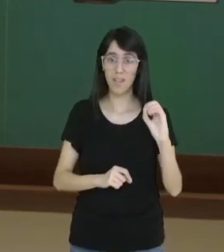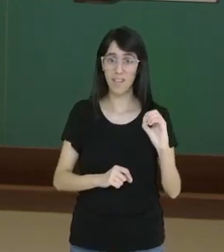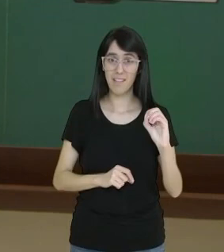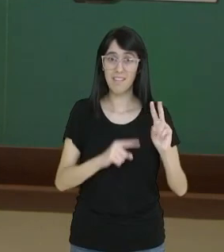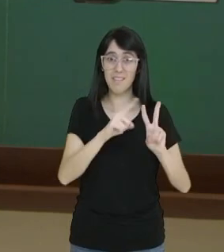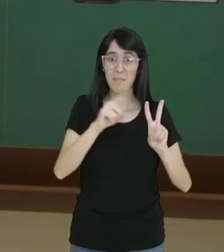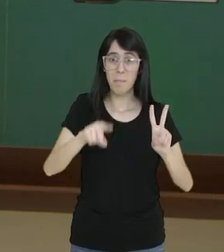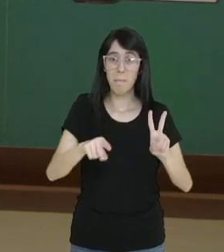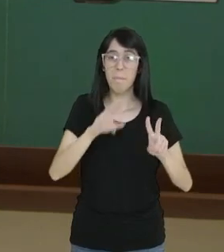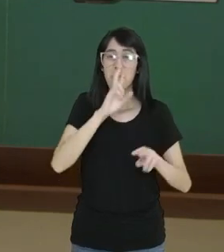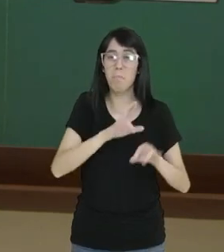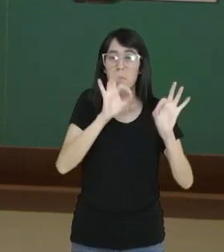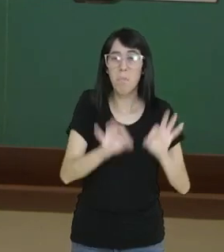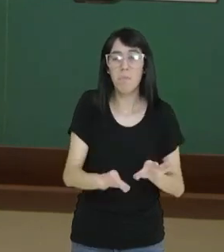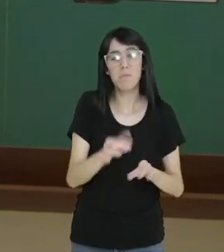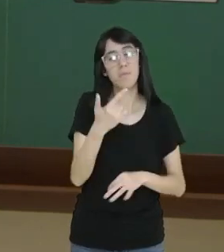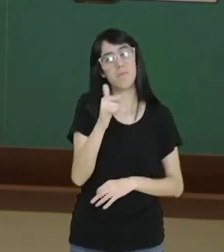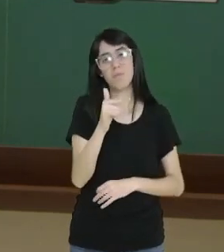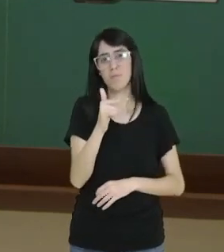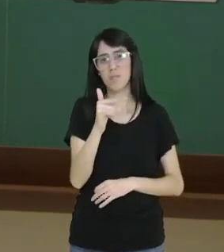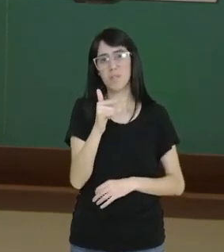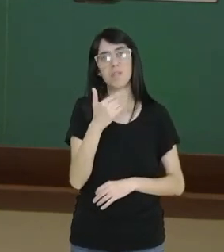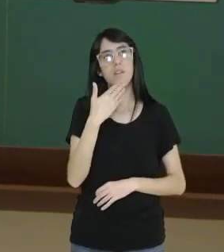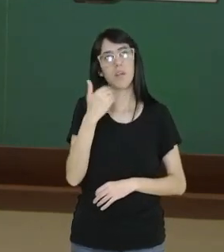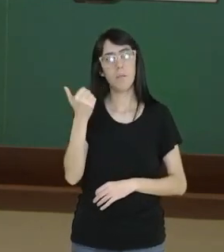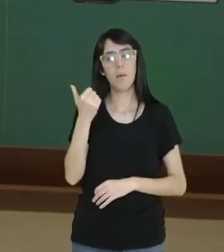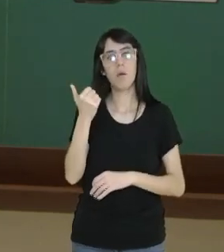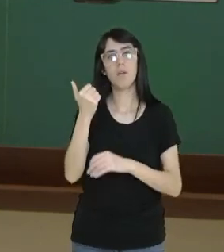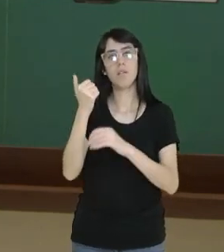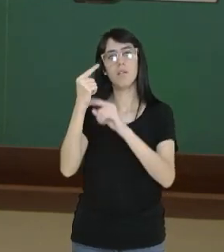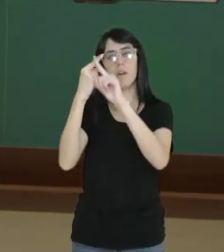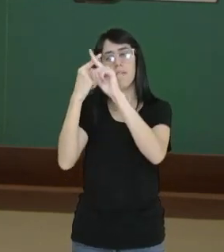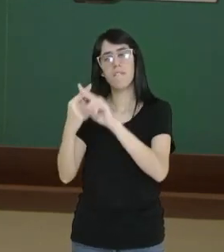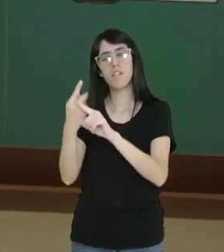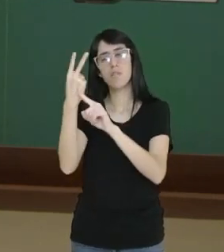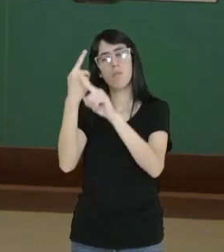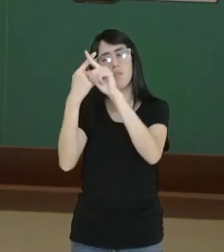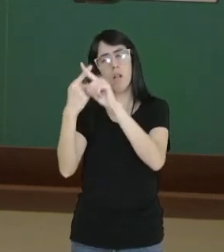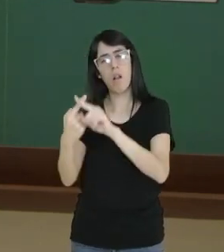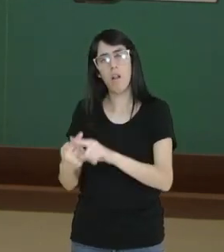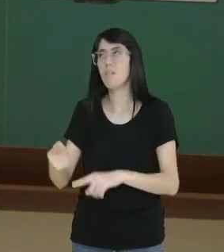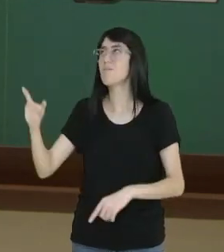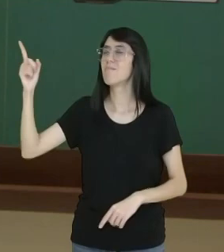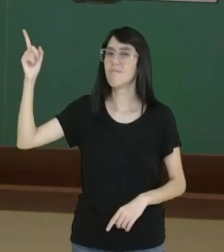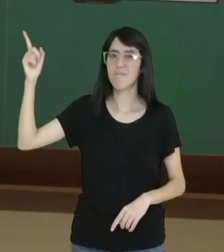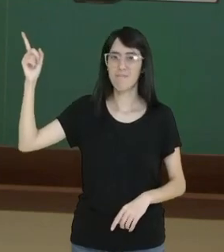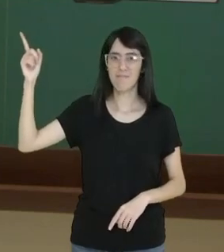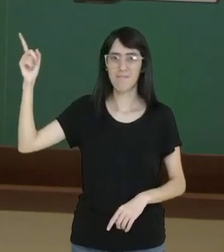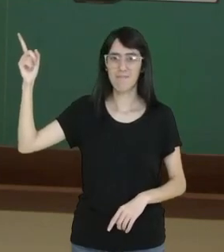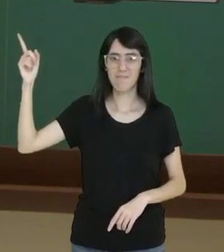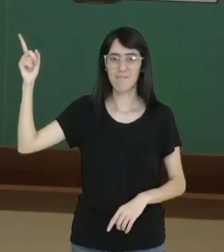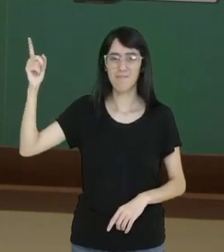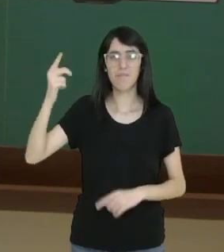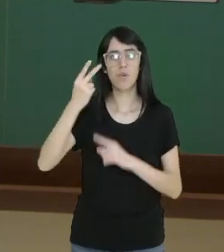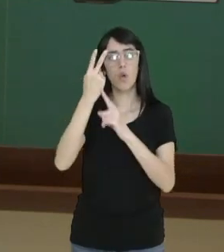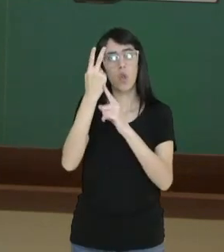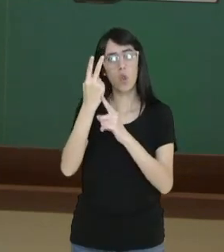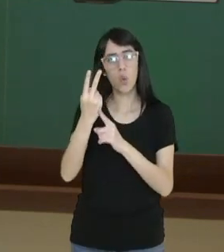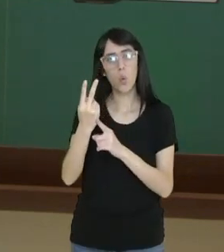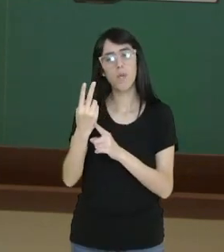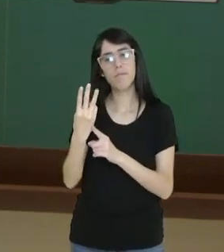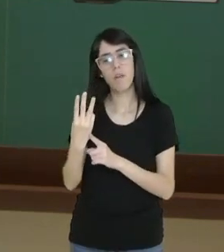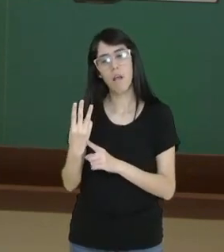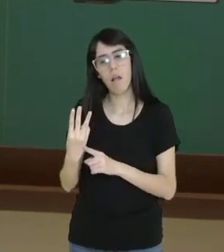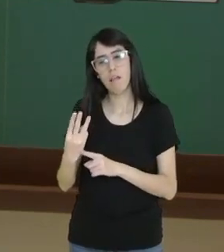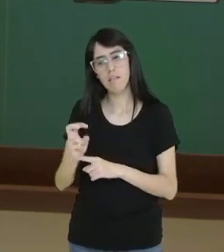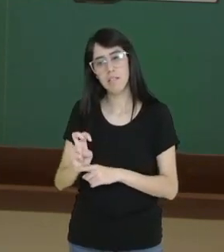quadrada exata. Então, a gente fatora ele, ó. Divide por 2 dá 90, por 2 dá 45, opa, não dá mais por 2, dá por 3 dá 15, dá